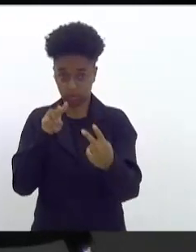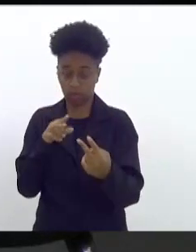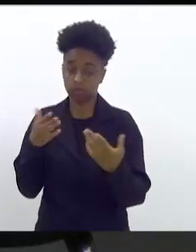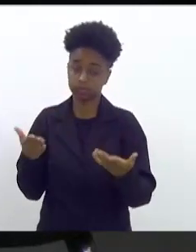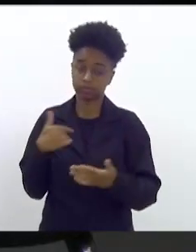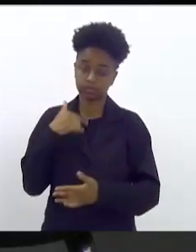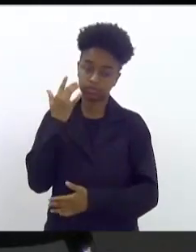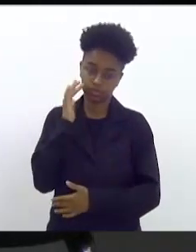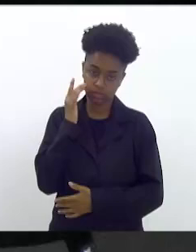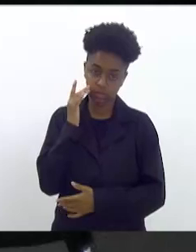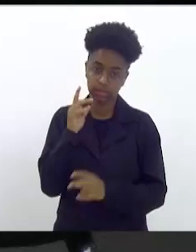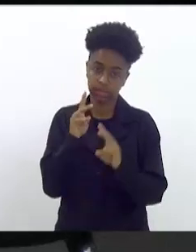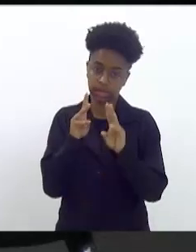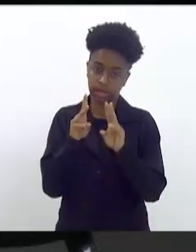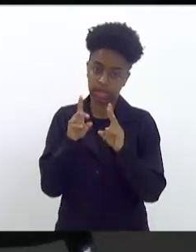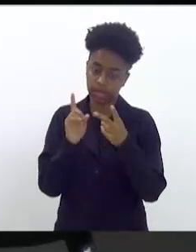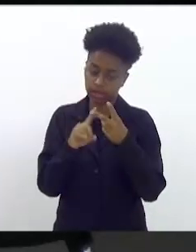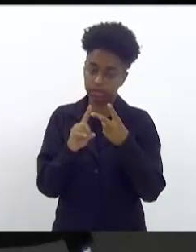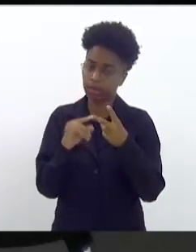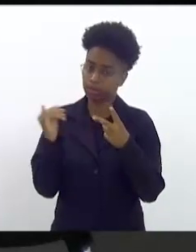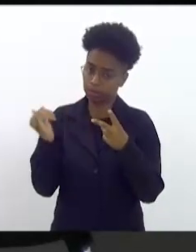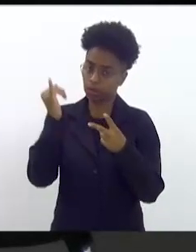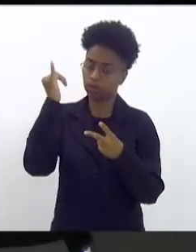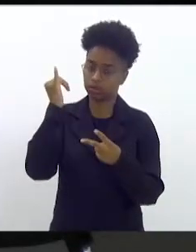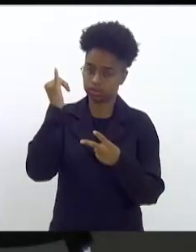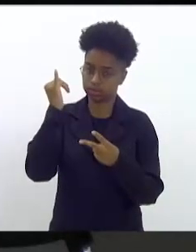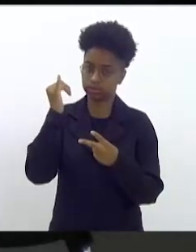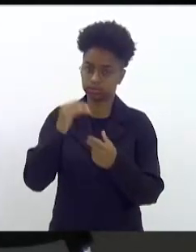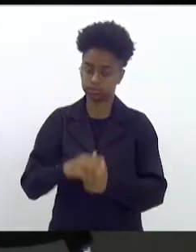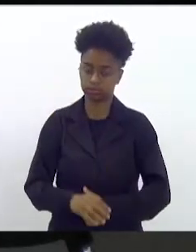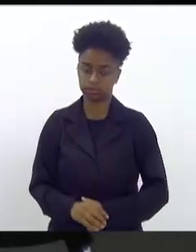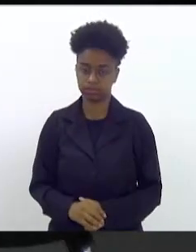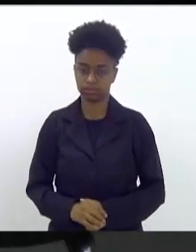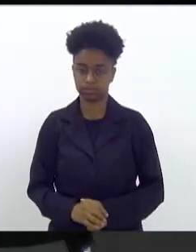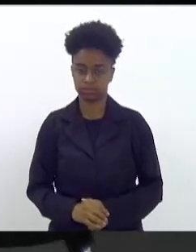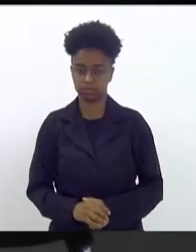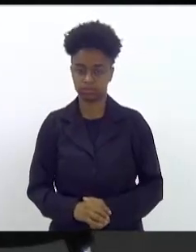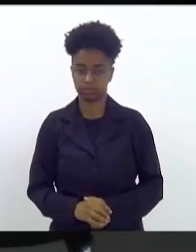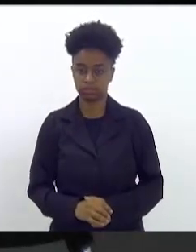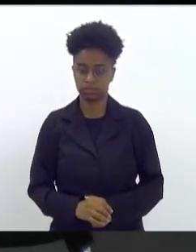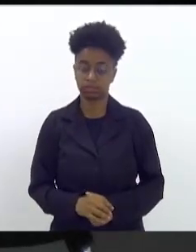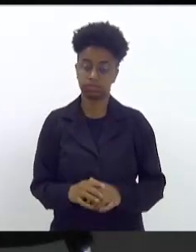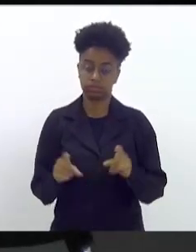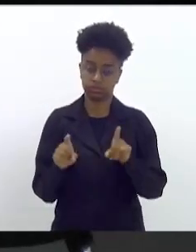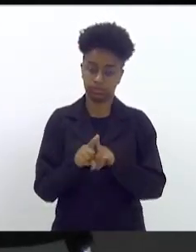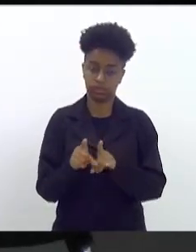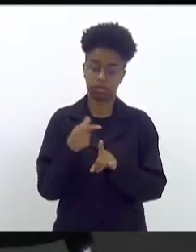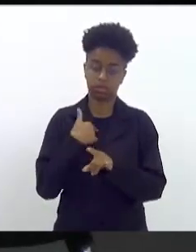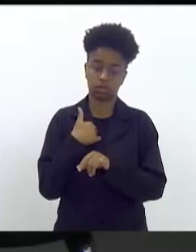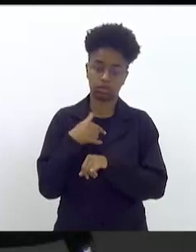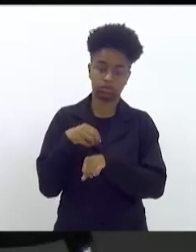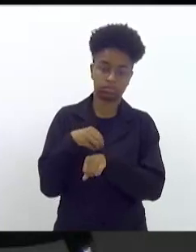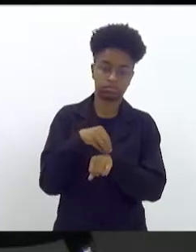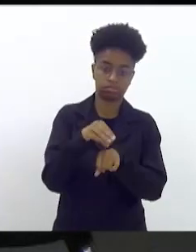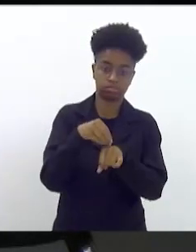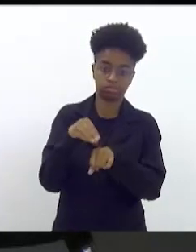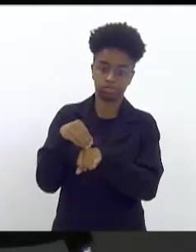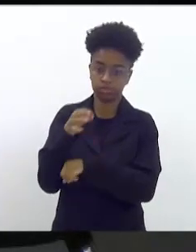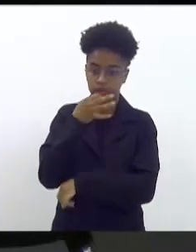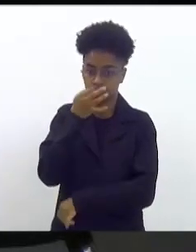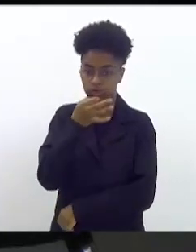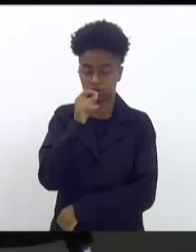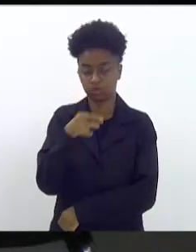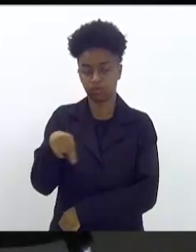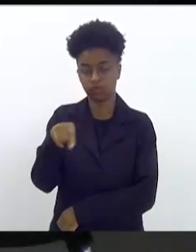é absolutamente relevante. Então, também queria dar essa sugestão para